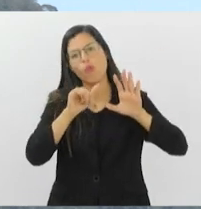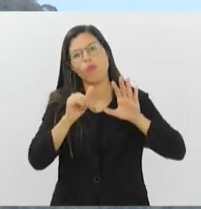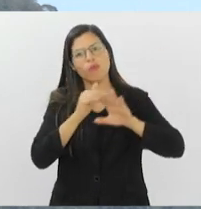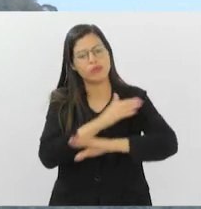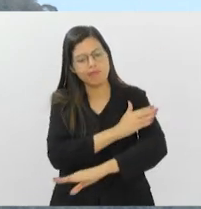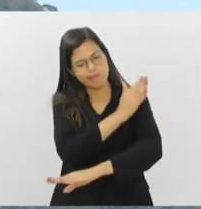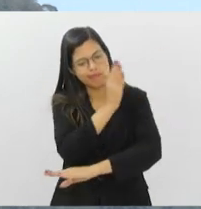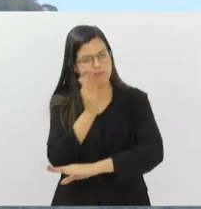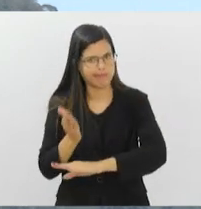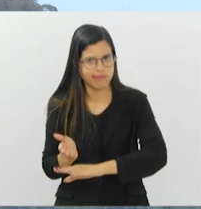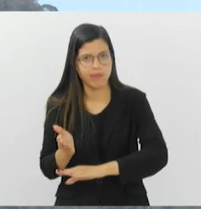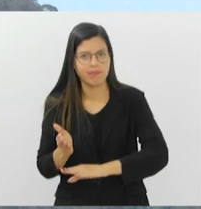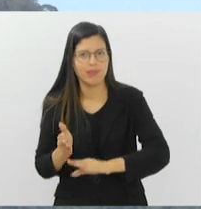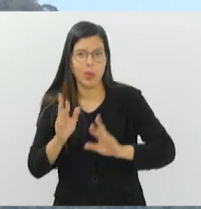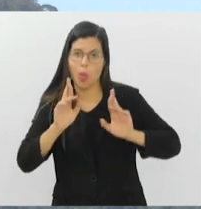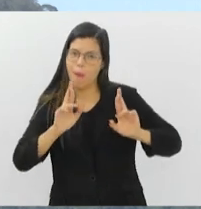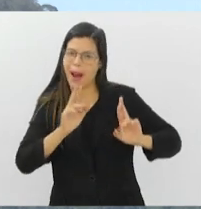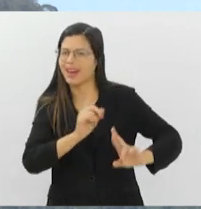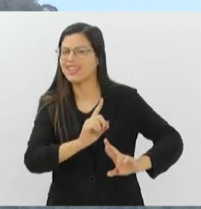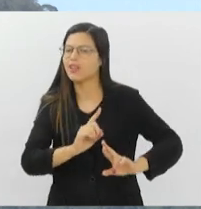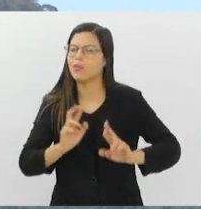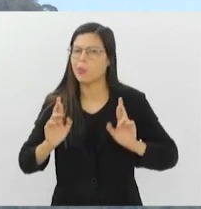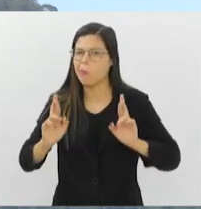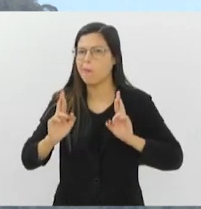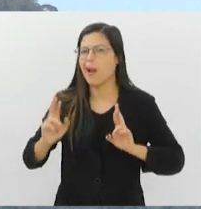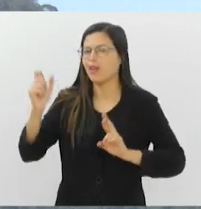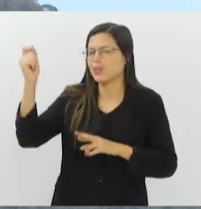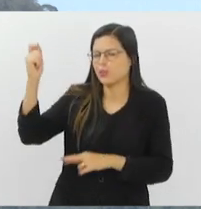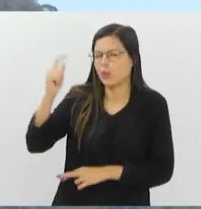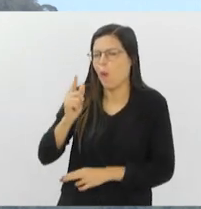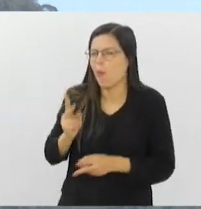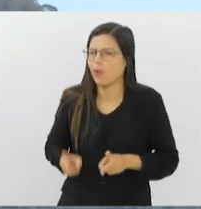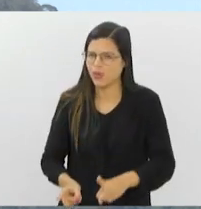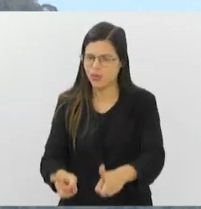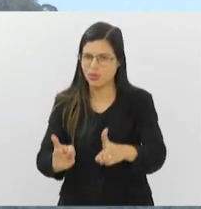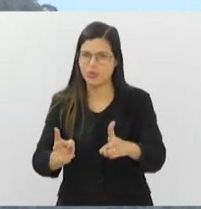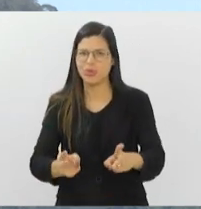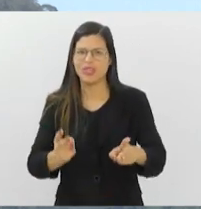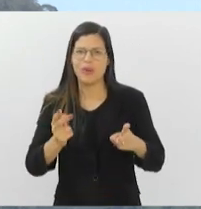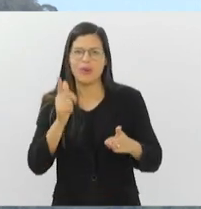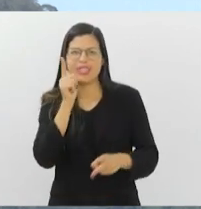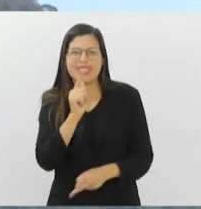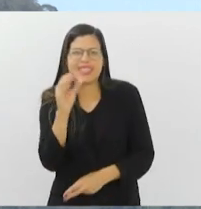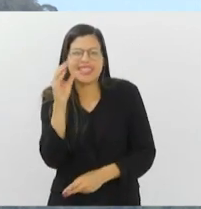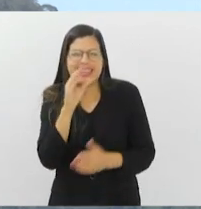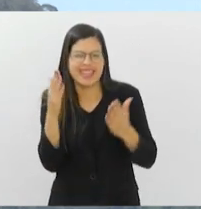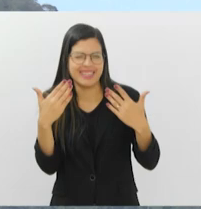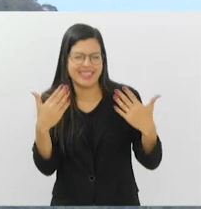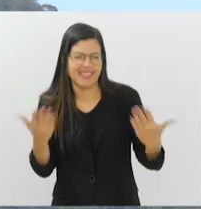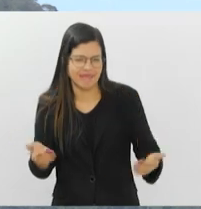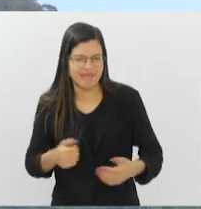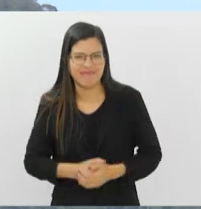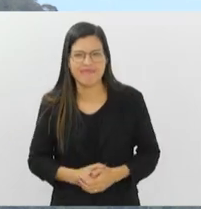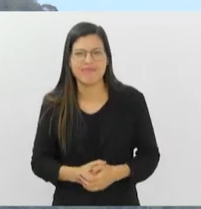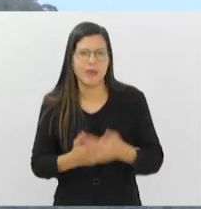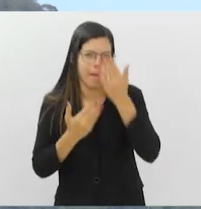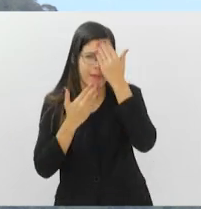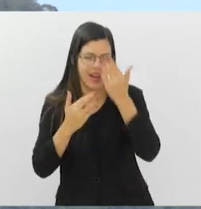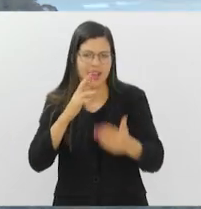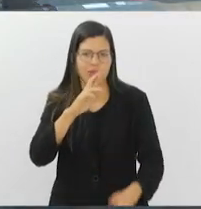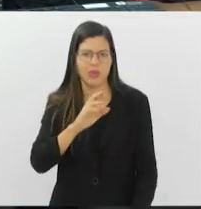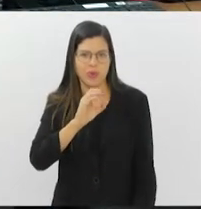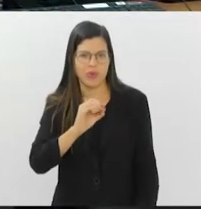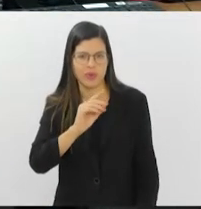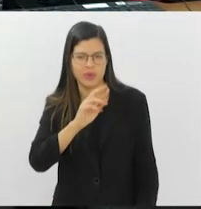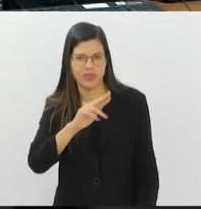e tomara que não né tomara que o tempo Fique firme aí pra gente esquentar um pouco essa temperatura Obrigado Rodrigo Melo pelas imagens de